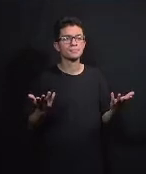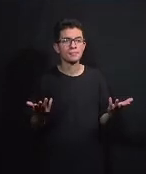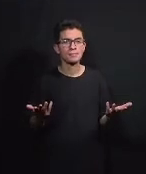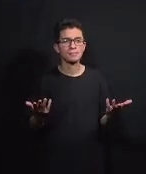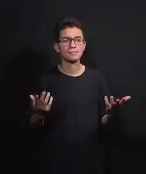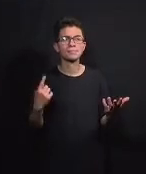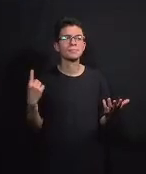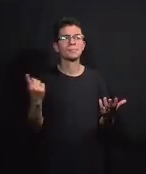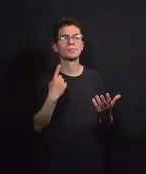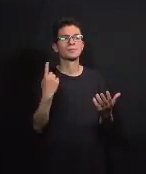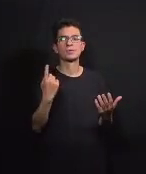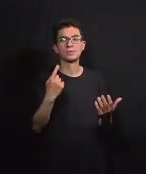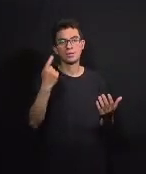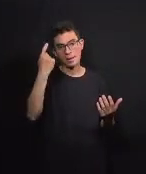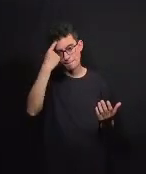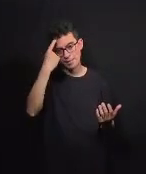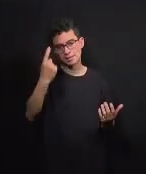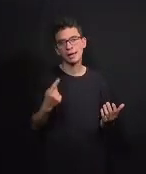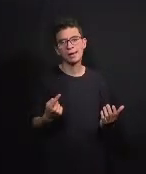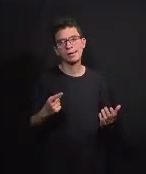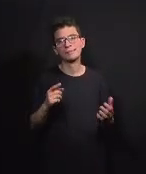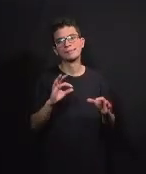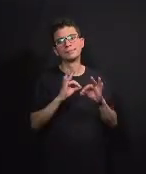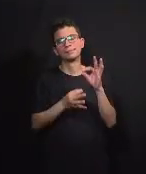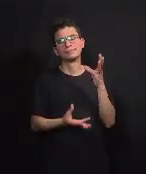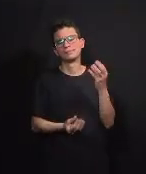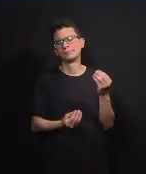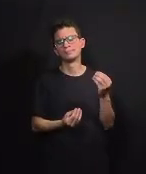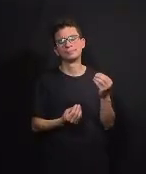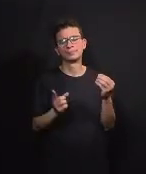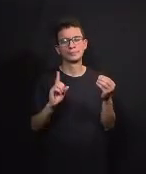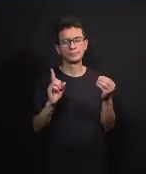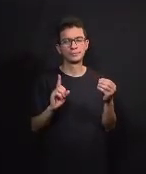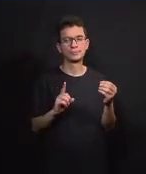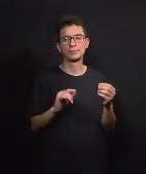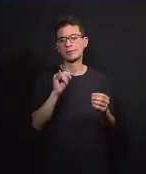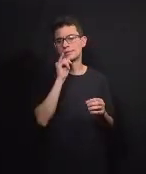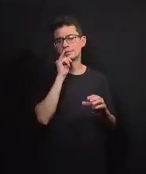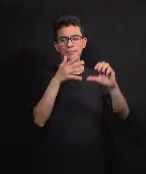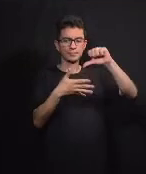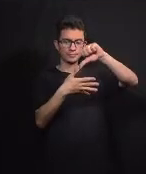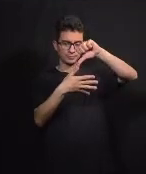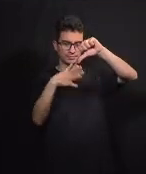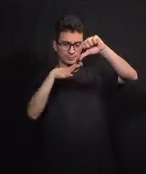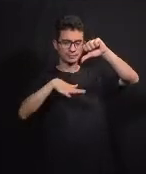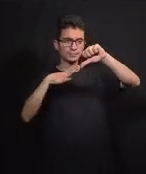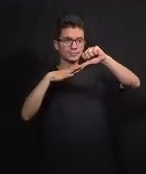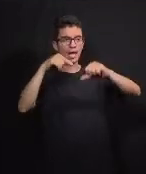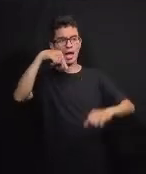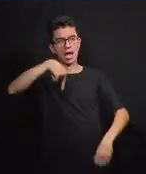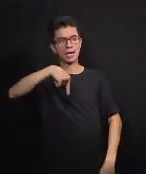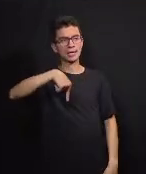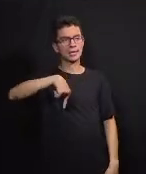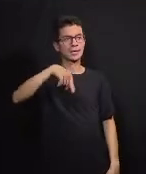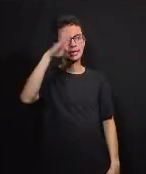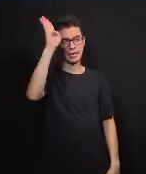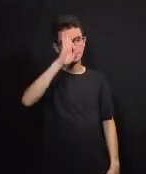muito longe, eu diria que na América Latina nós temos o caso brasileiro